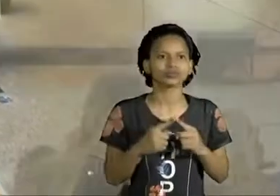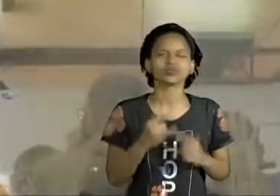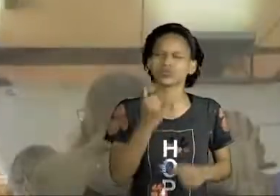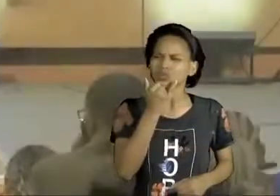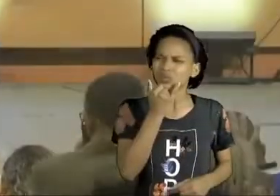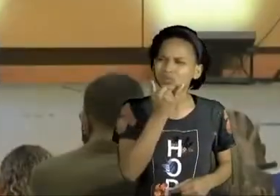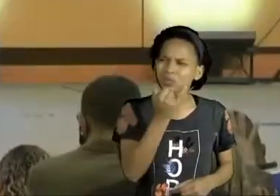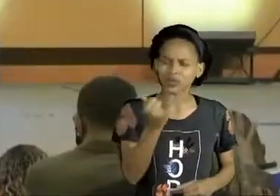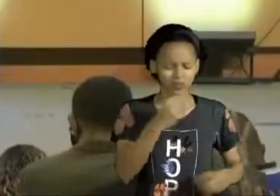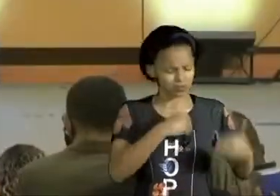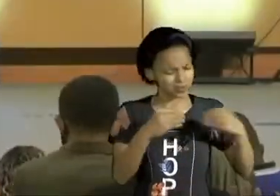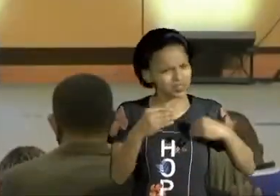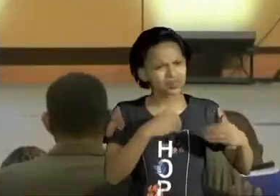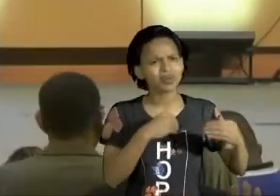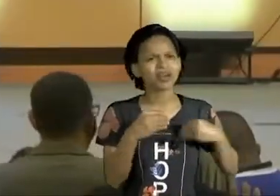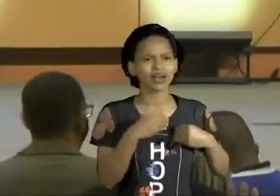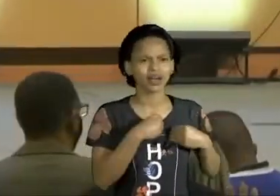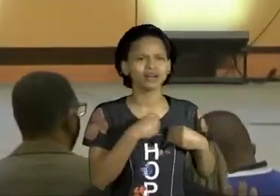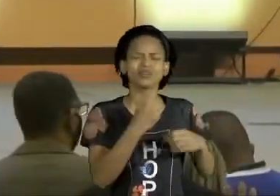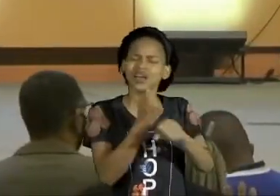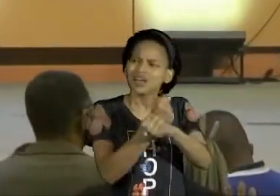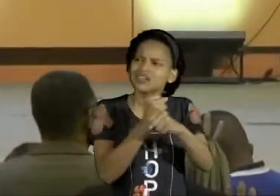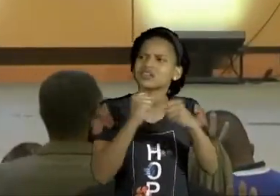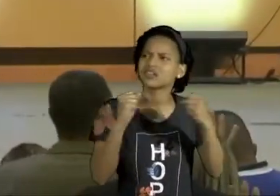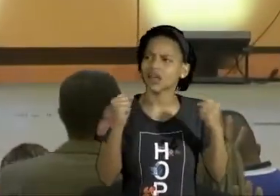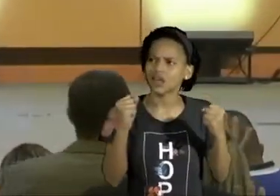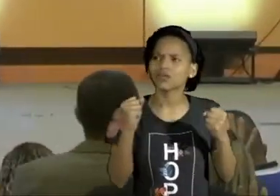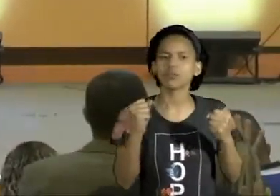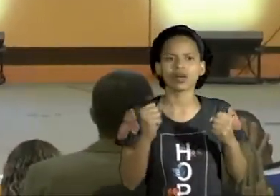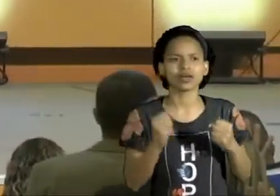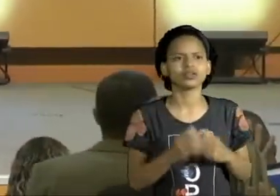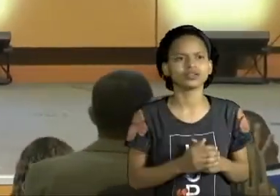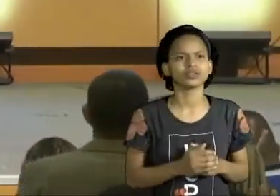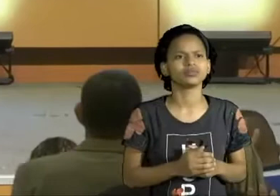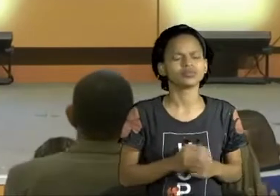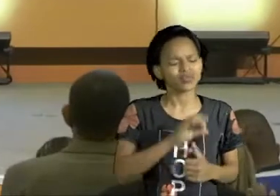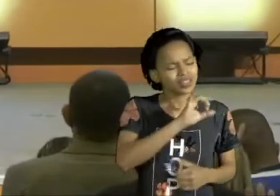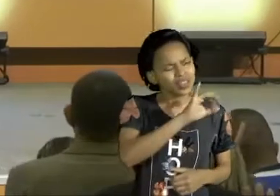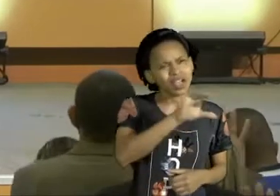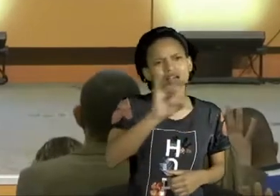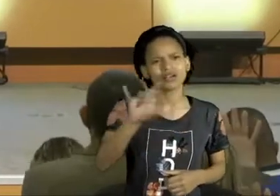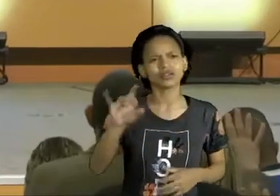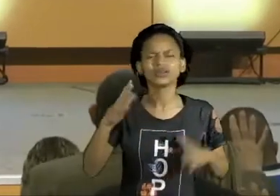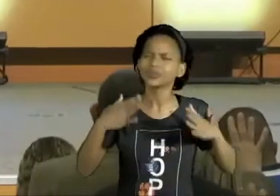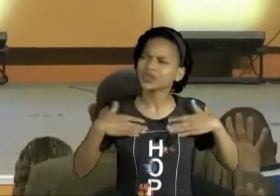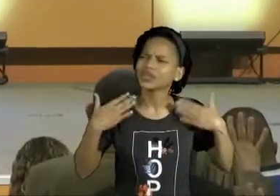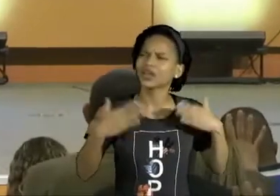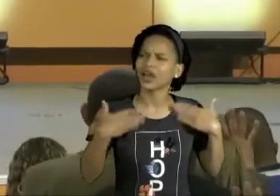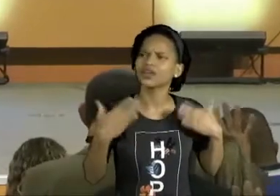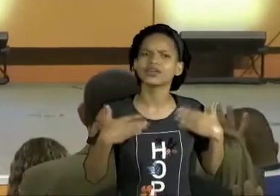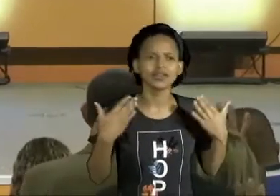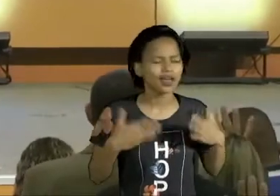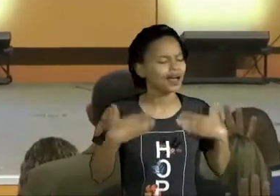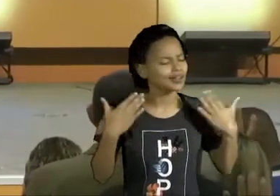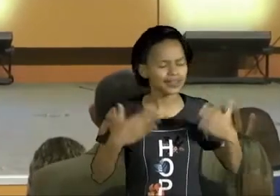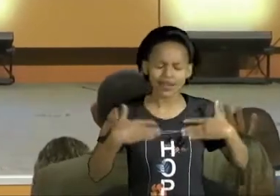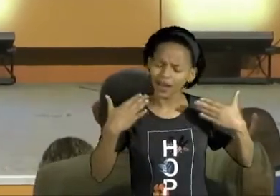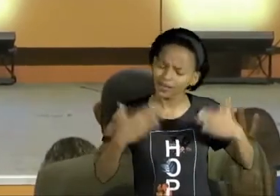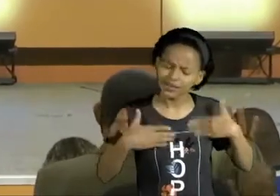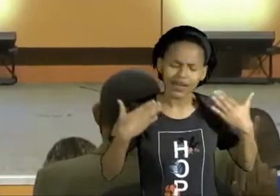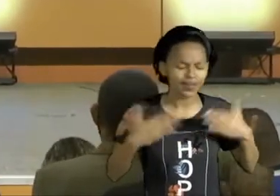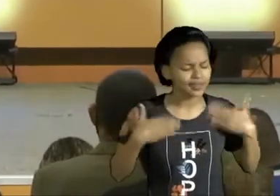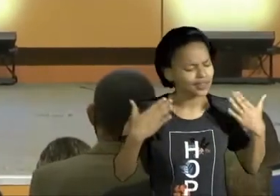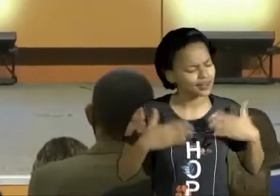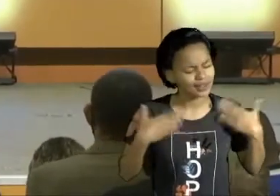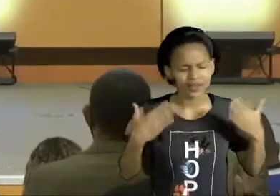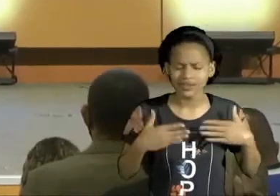sua libertação. E ministramos sobre cada um deles a alegria. Alegria, alegria, alegria, alegria, alegria, alegria, alegria, alegria,